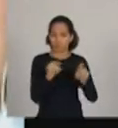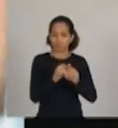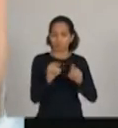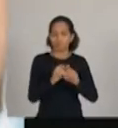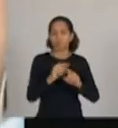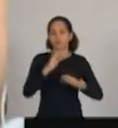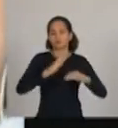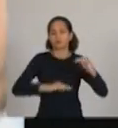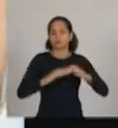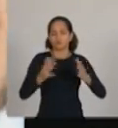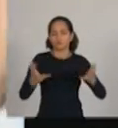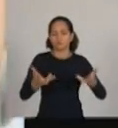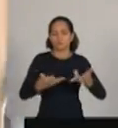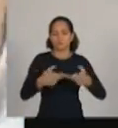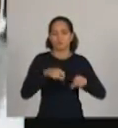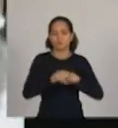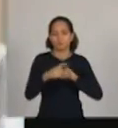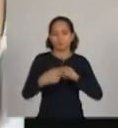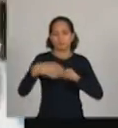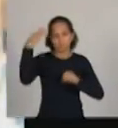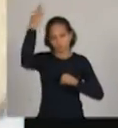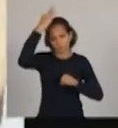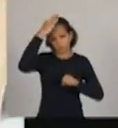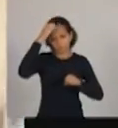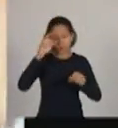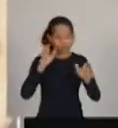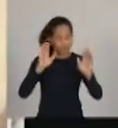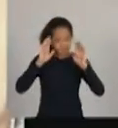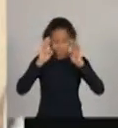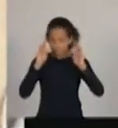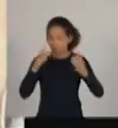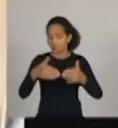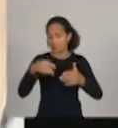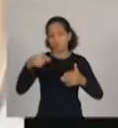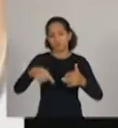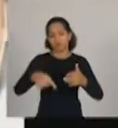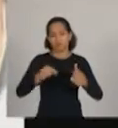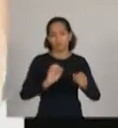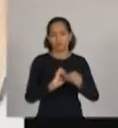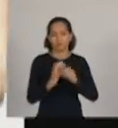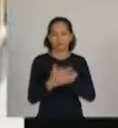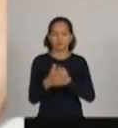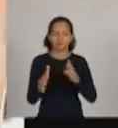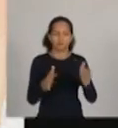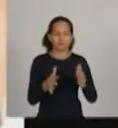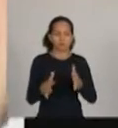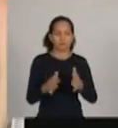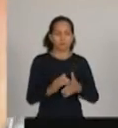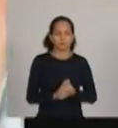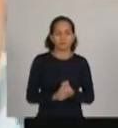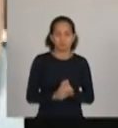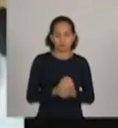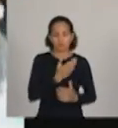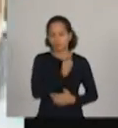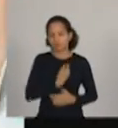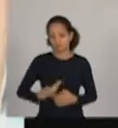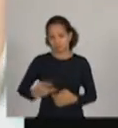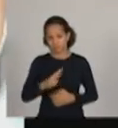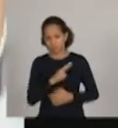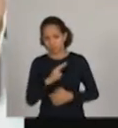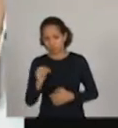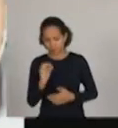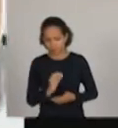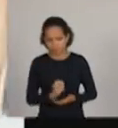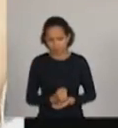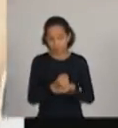qualificação profissional no Estado do Espírito Santo, principalmente nesse momento de pandemia, onde o governo vai oferecer para